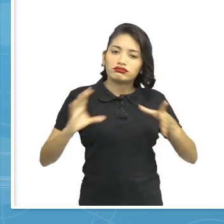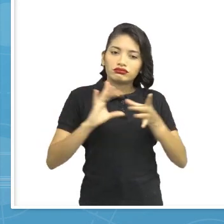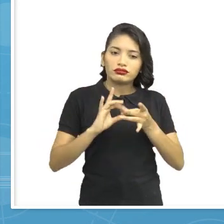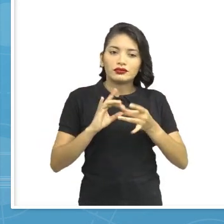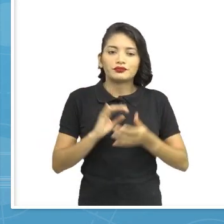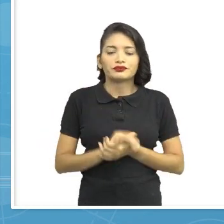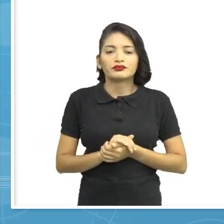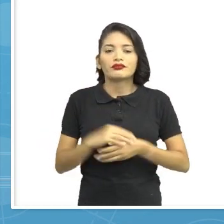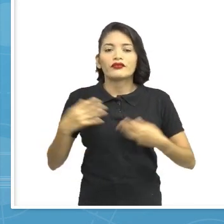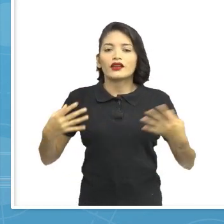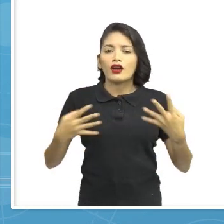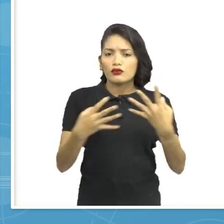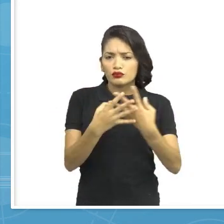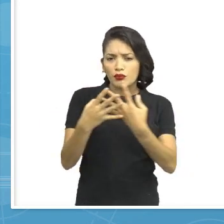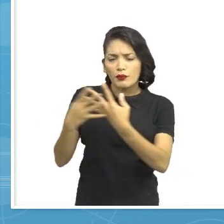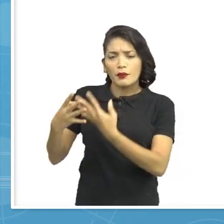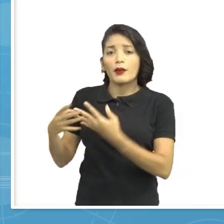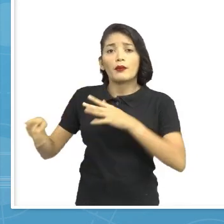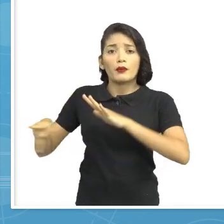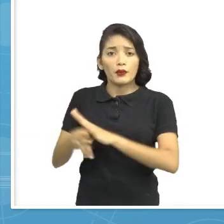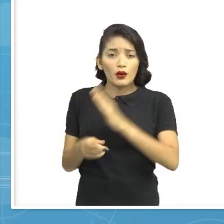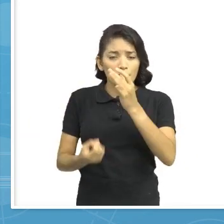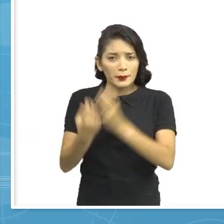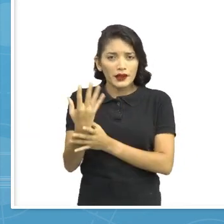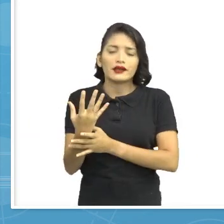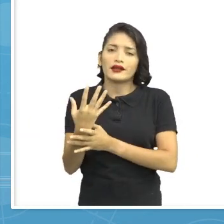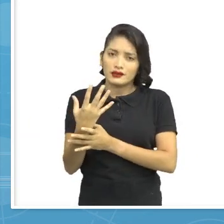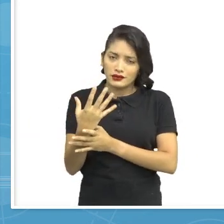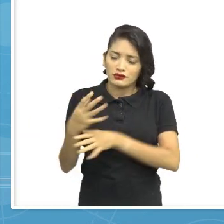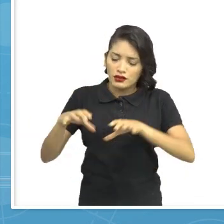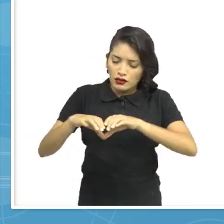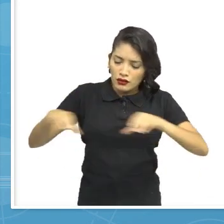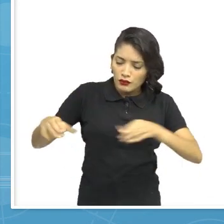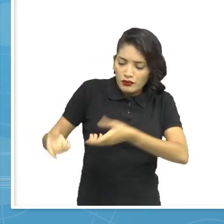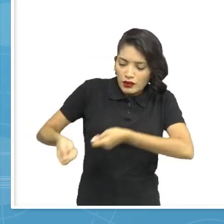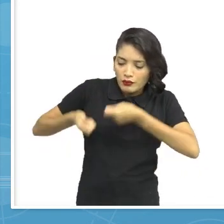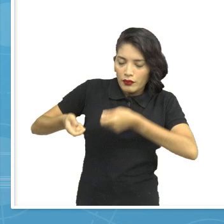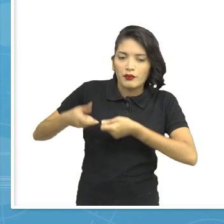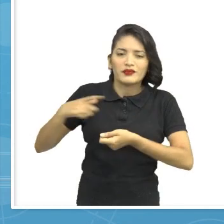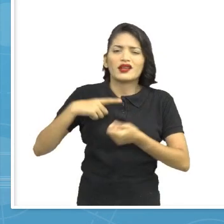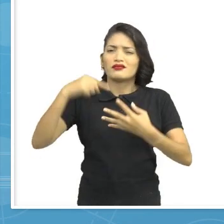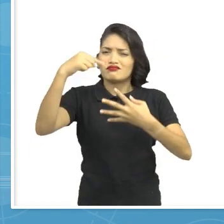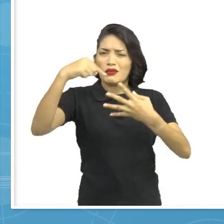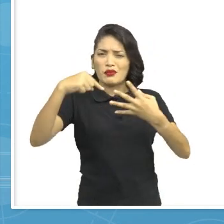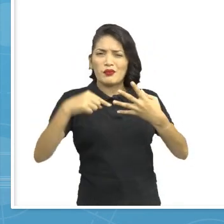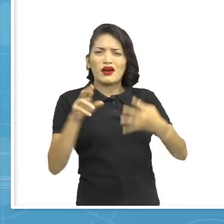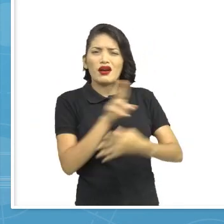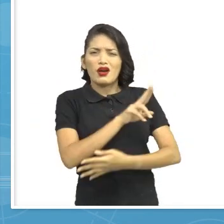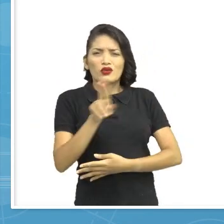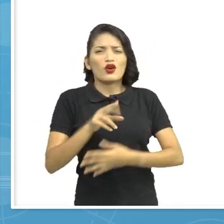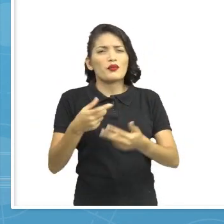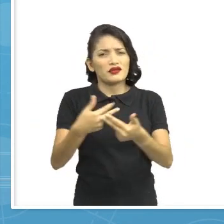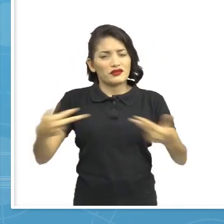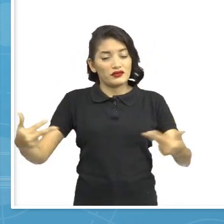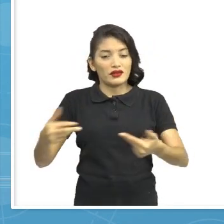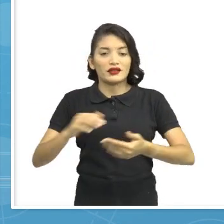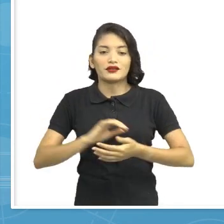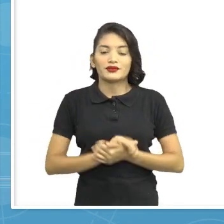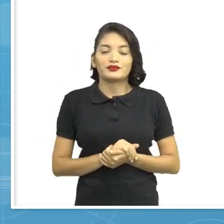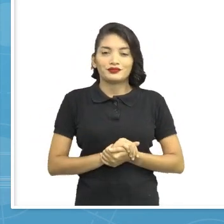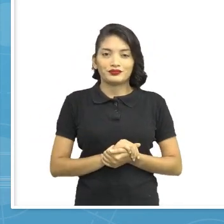os trançados do processamento da mandioca são esses que nós já vimos, como kumatá, peneira, o tipiti, o tipiti de torção e